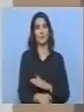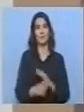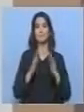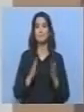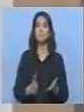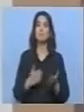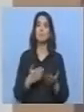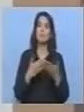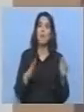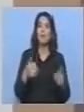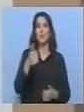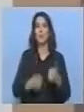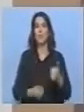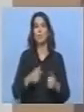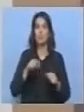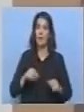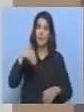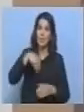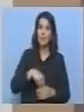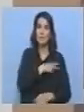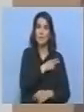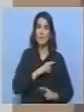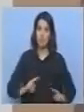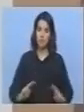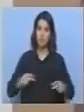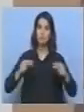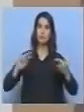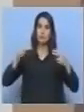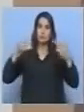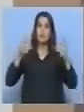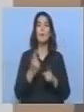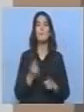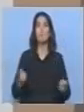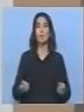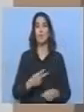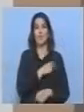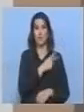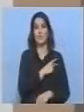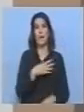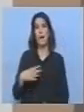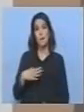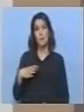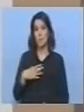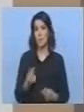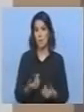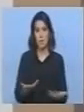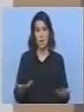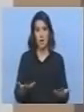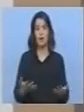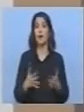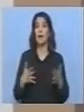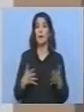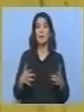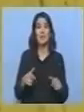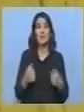haja concursos de promoção dentro das universidades, porque as universidades, por constrangimentos financeiros, a maior parte das vezes não